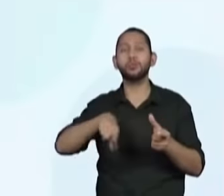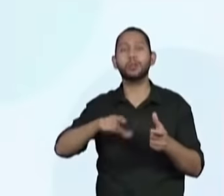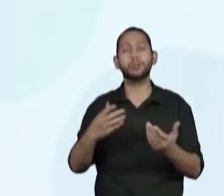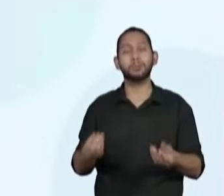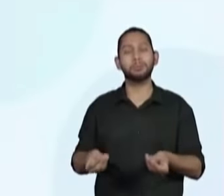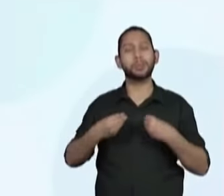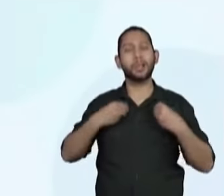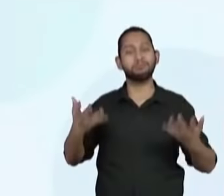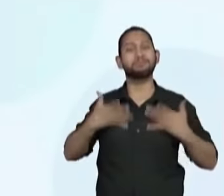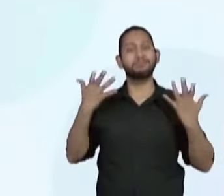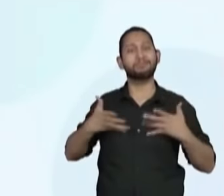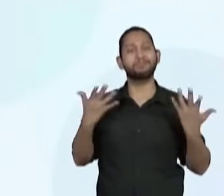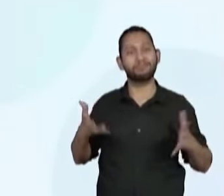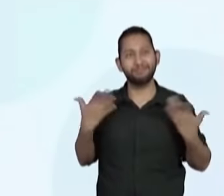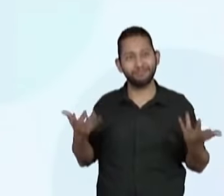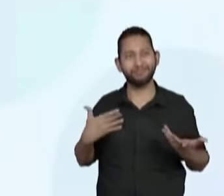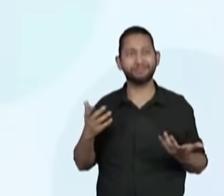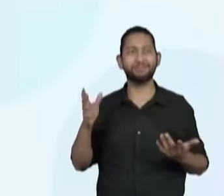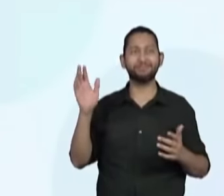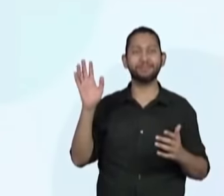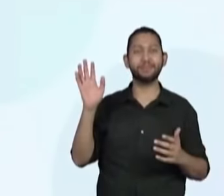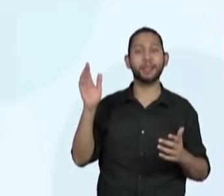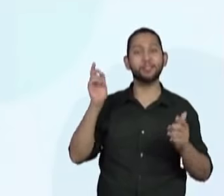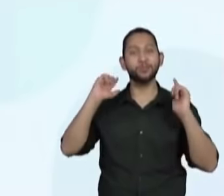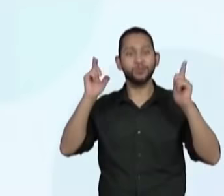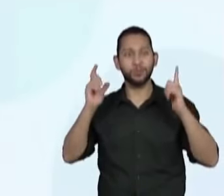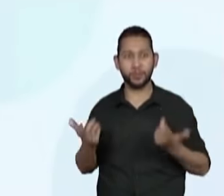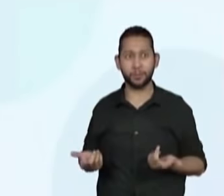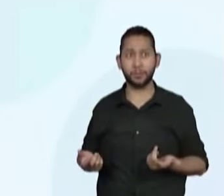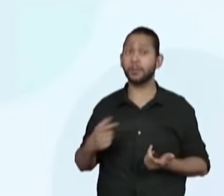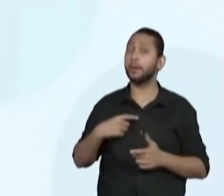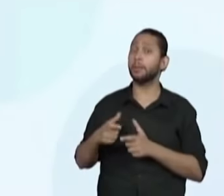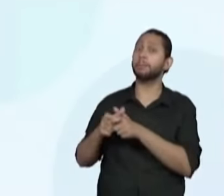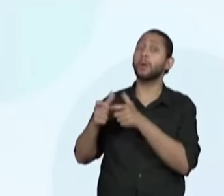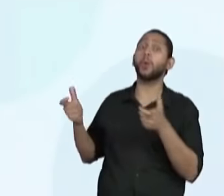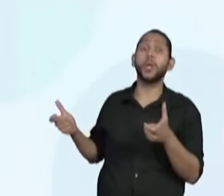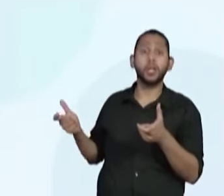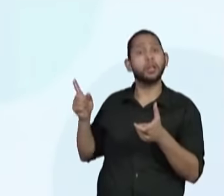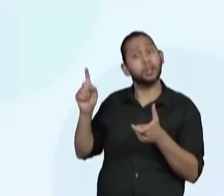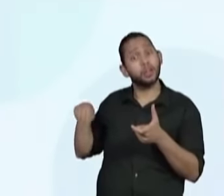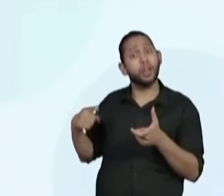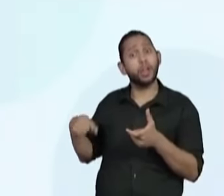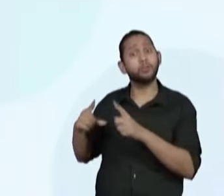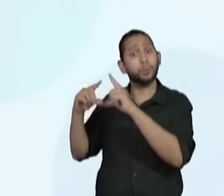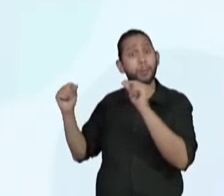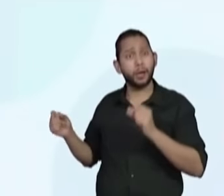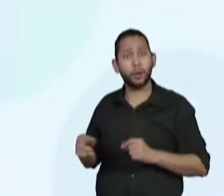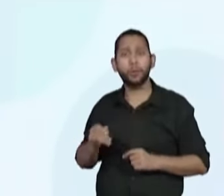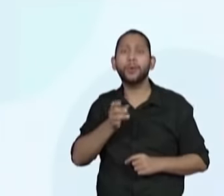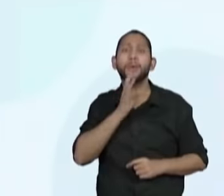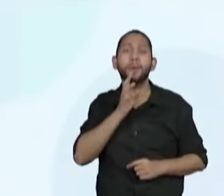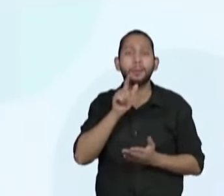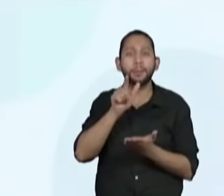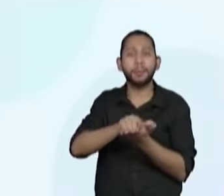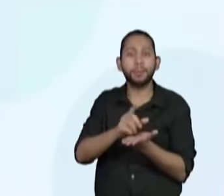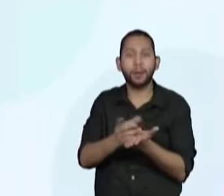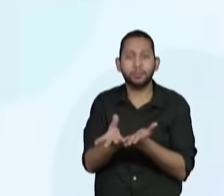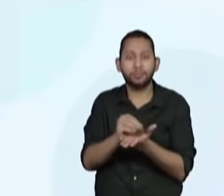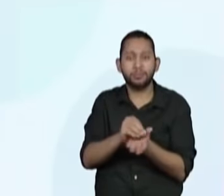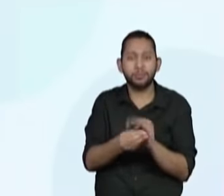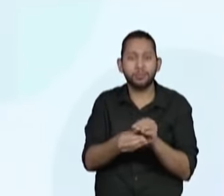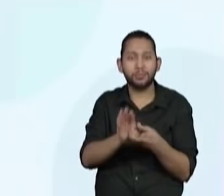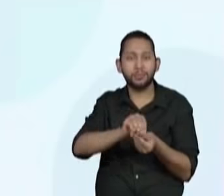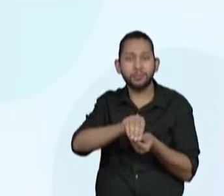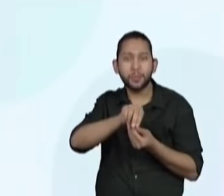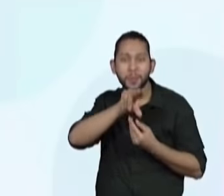através de técnicas, né, inusitadas, muitas delas de origem oriental, como o kirigami, o origami, né, que é a obra, é a técnica